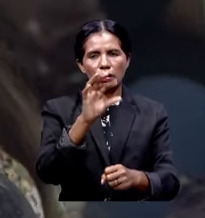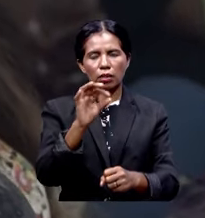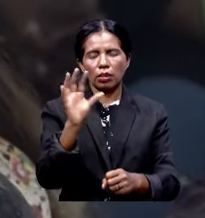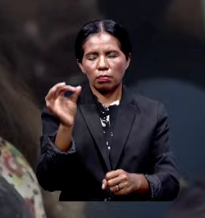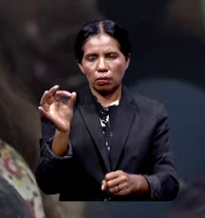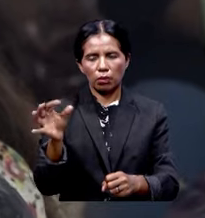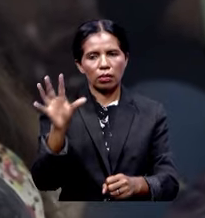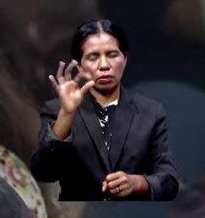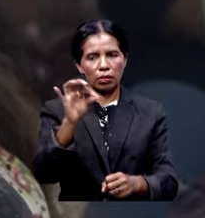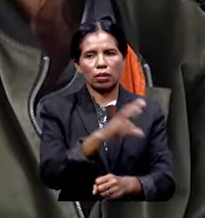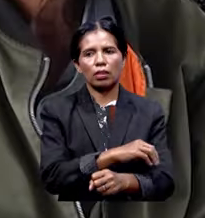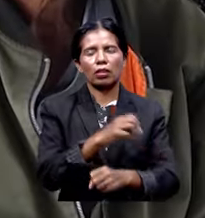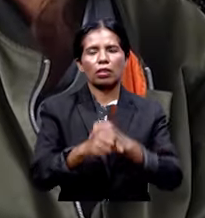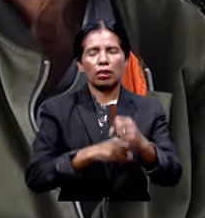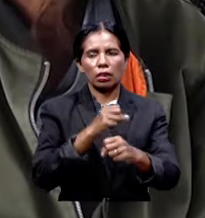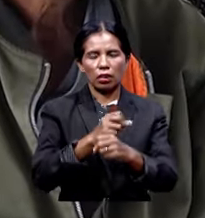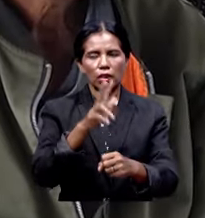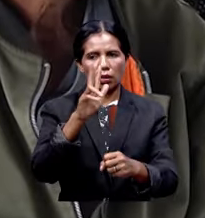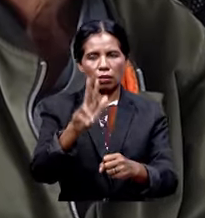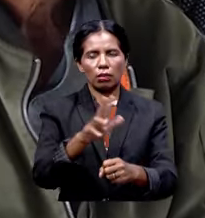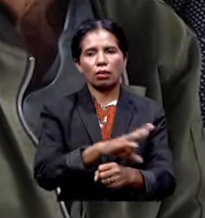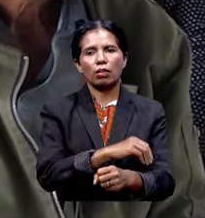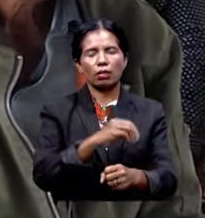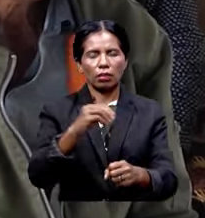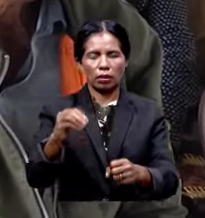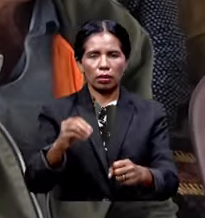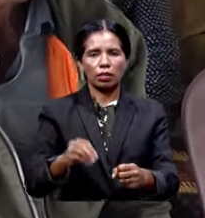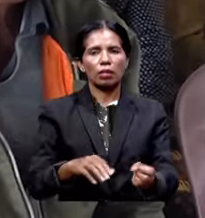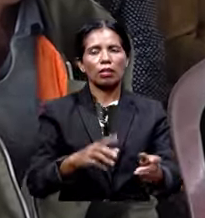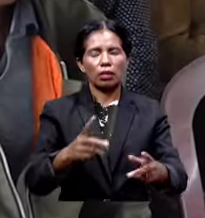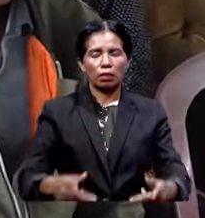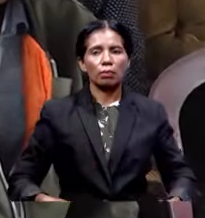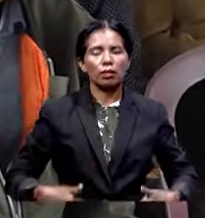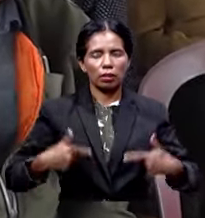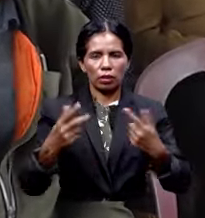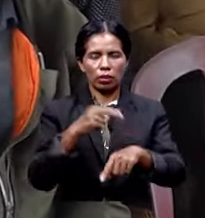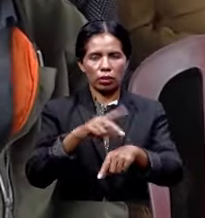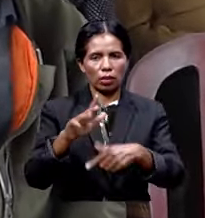sia, pelo menos tinan tolo no mártires libertação nacional sira. Equipa cobertura, GMN.